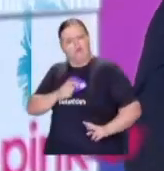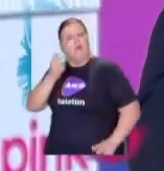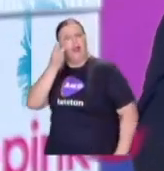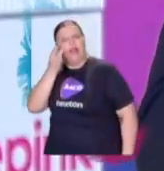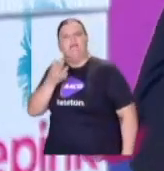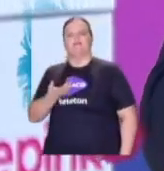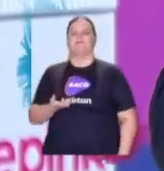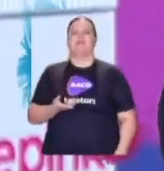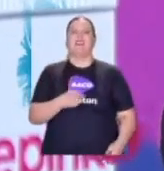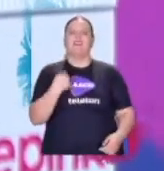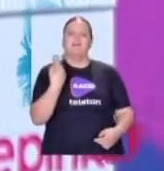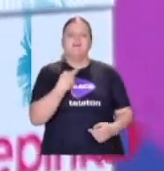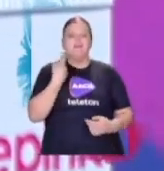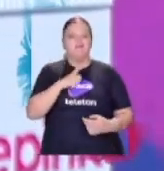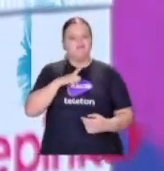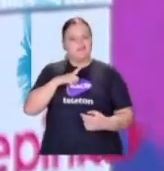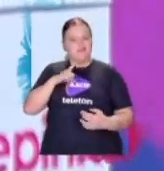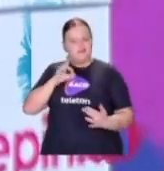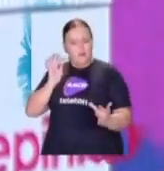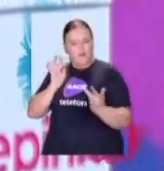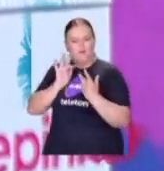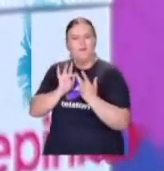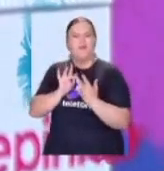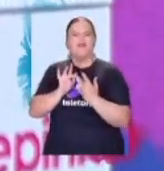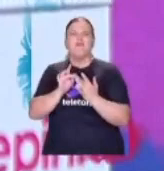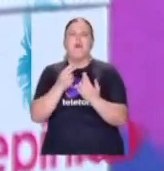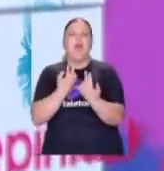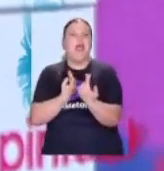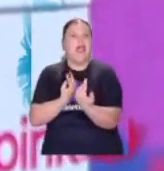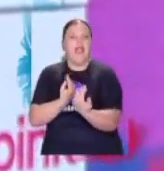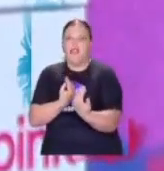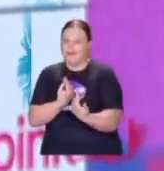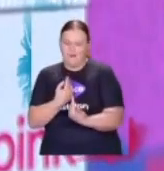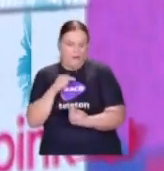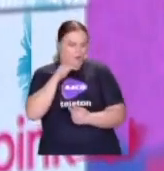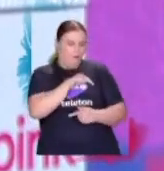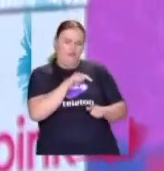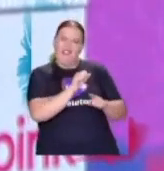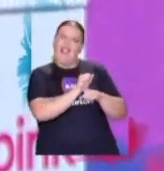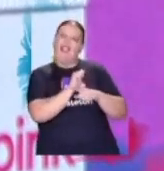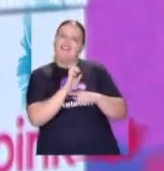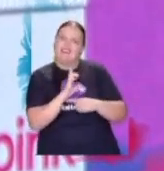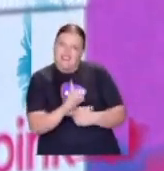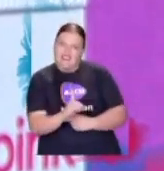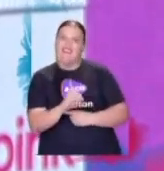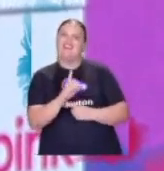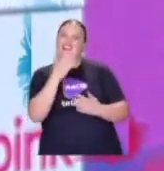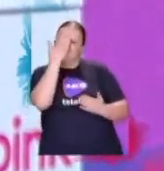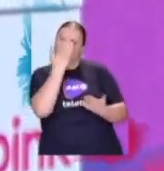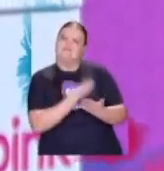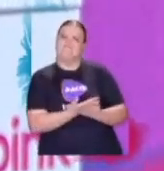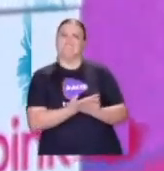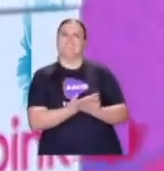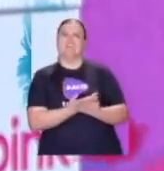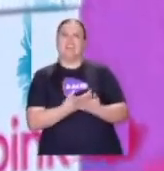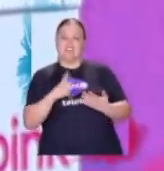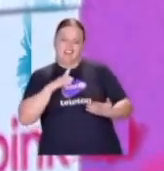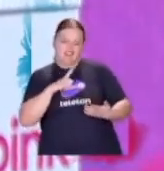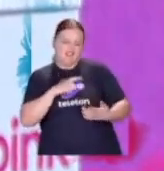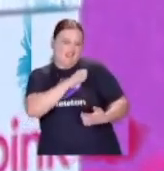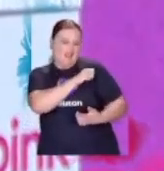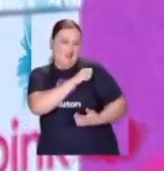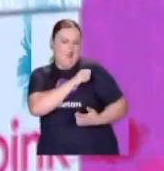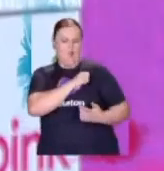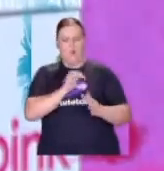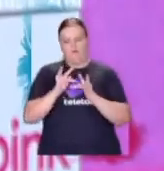muita proximidade com as premissas também da ACD. E aí envolvemos famílias, alunos, crianças, nossos mais